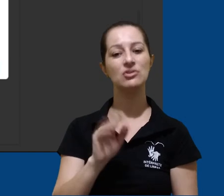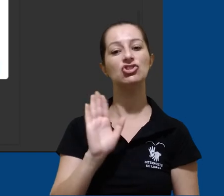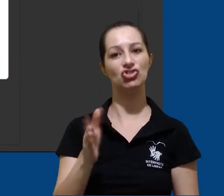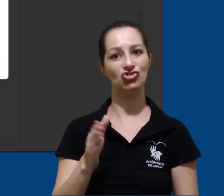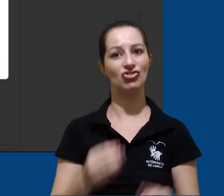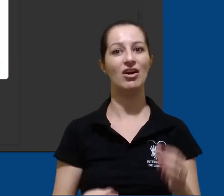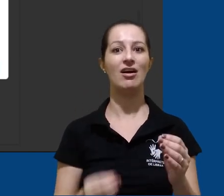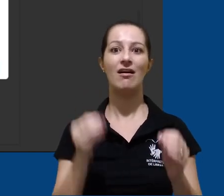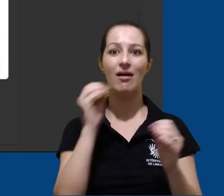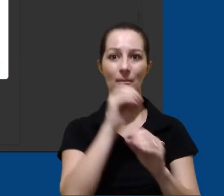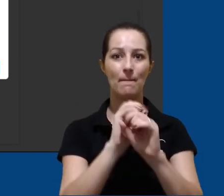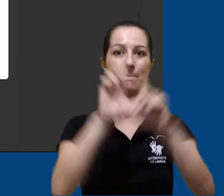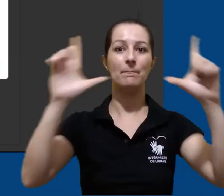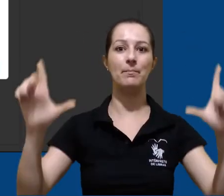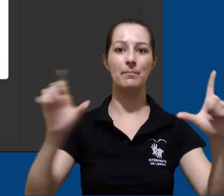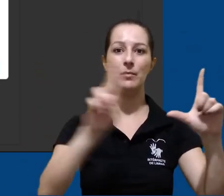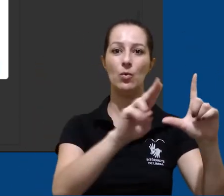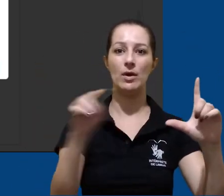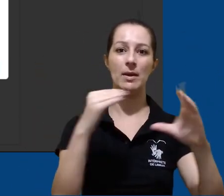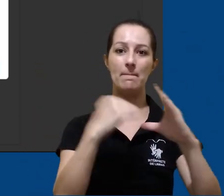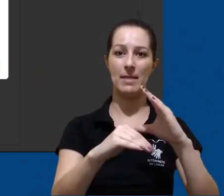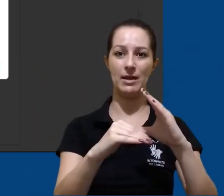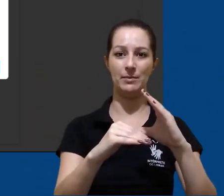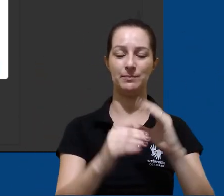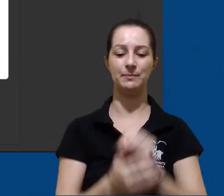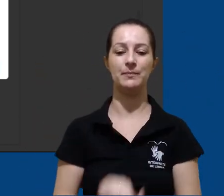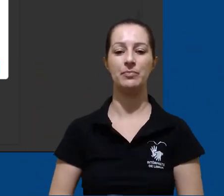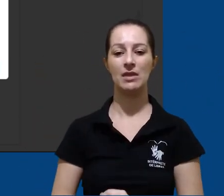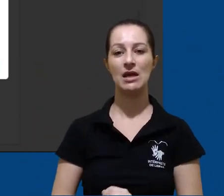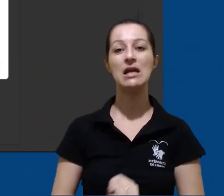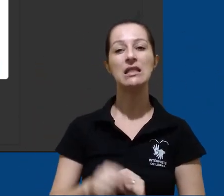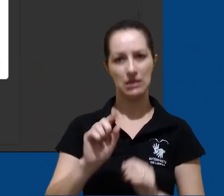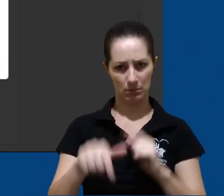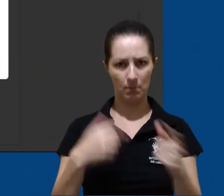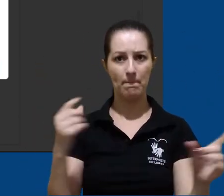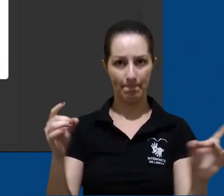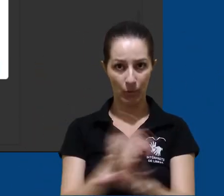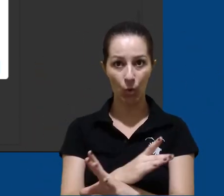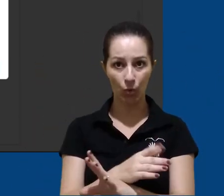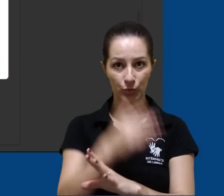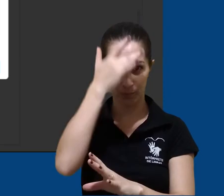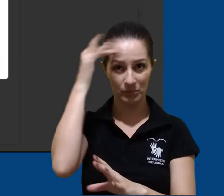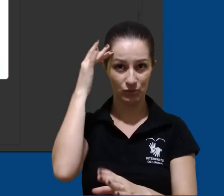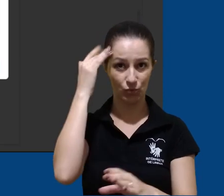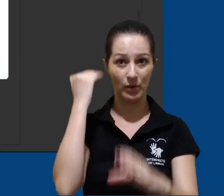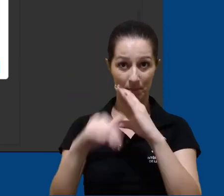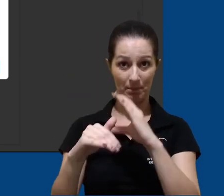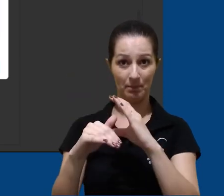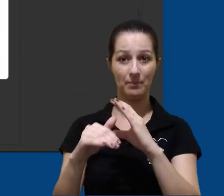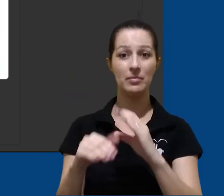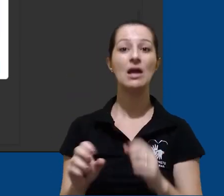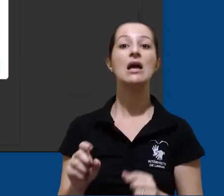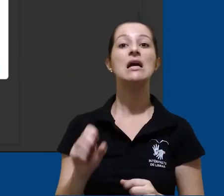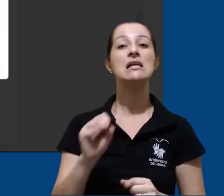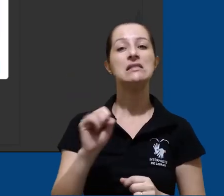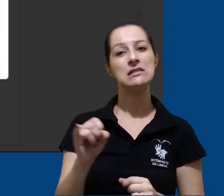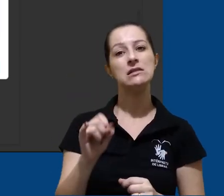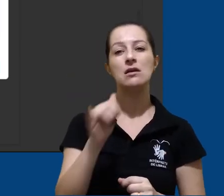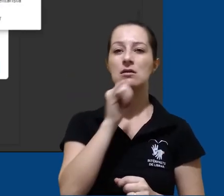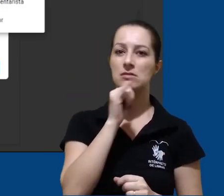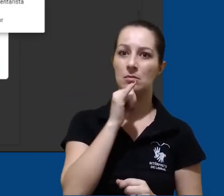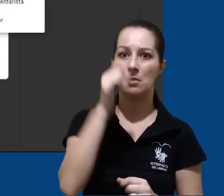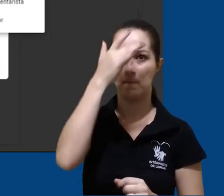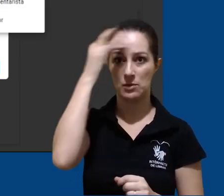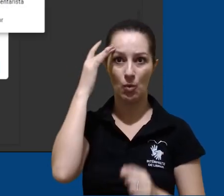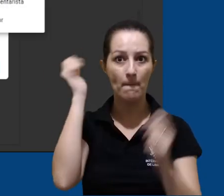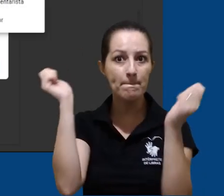carro sobre a sugestão irá selecionar o contato após definir as pessoas com quem você irá compartilhar o arquivo você deve definir